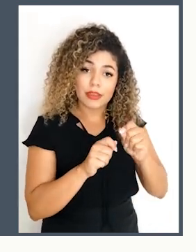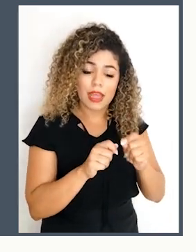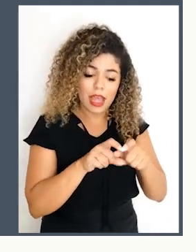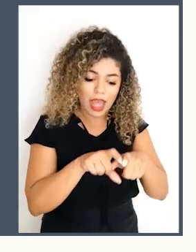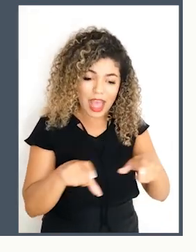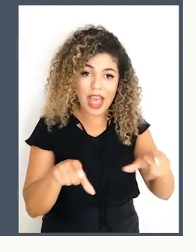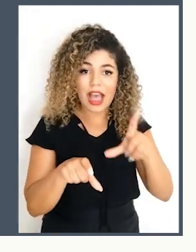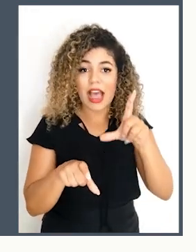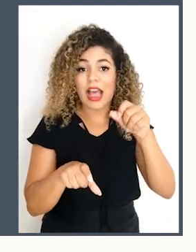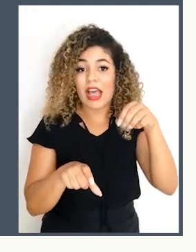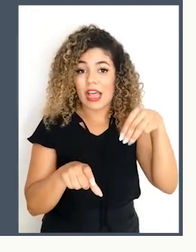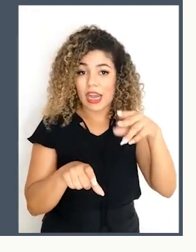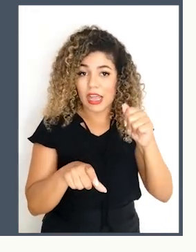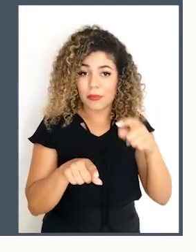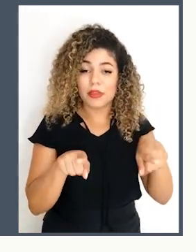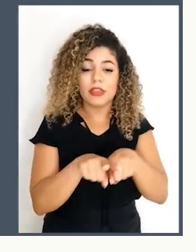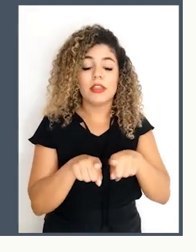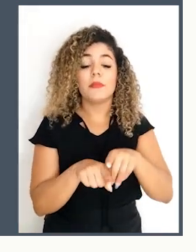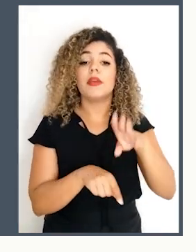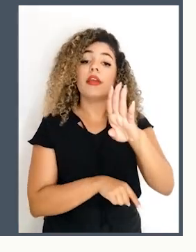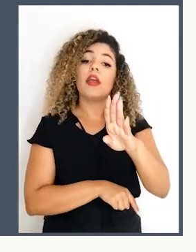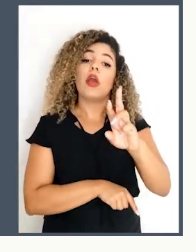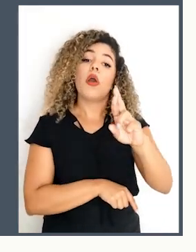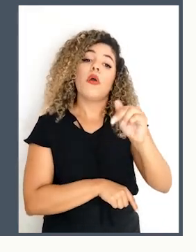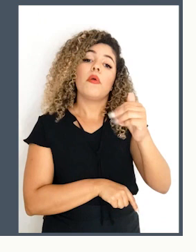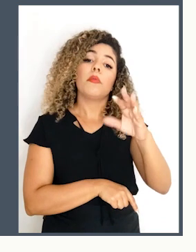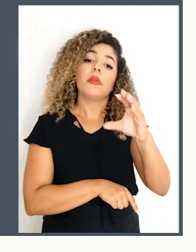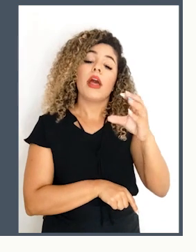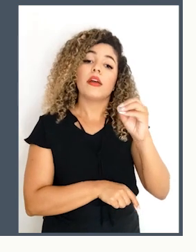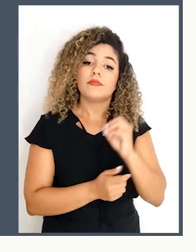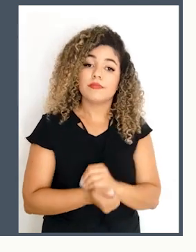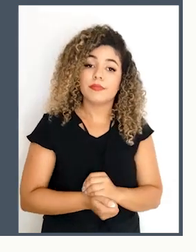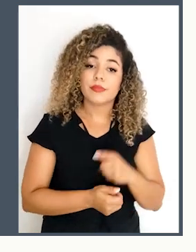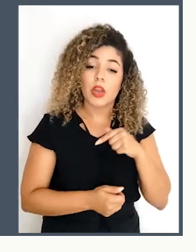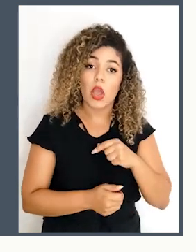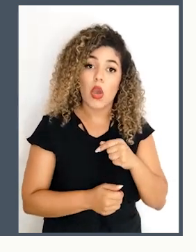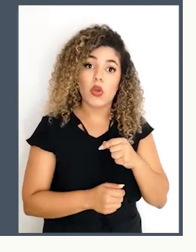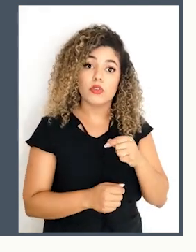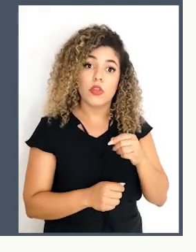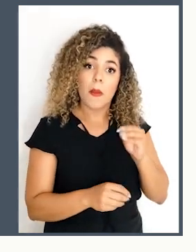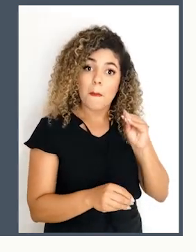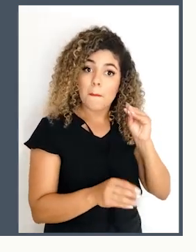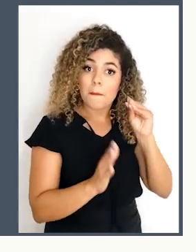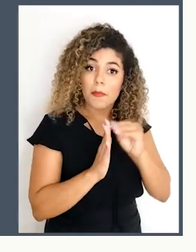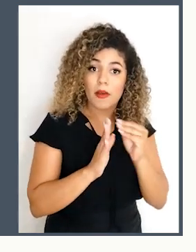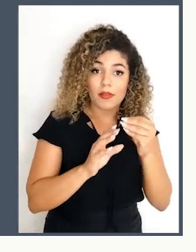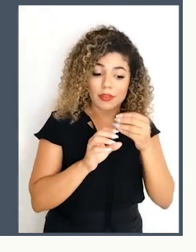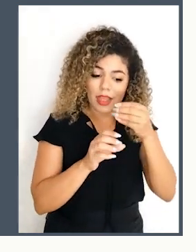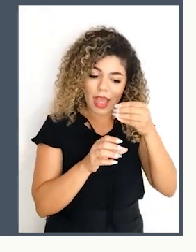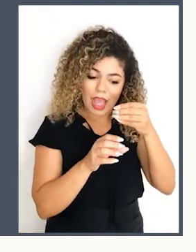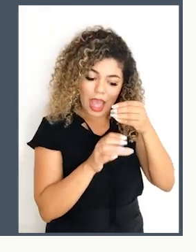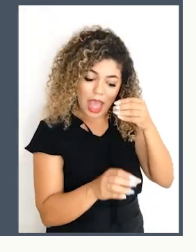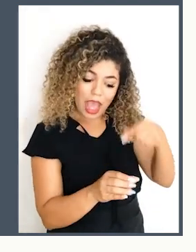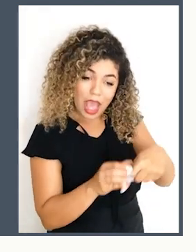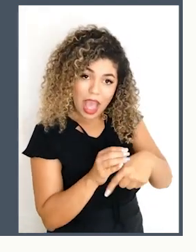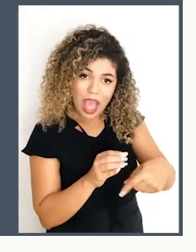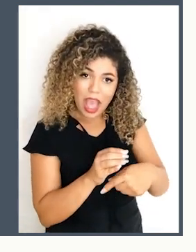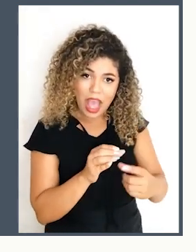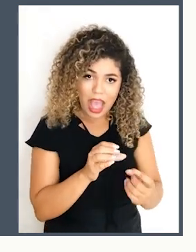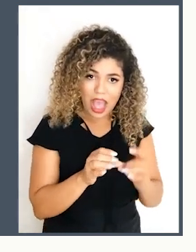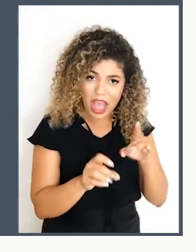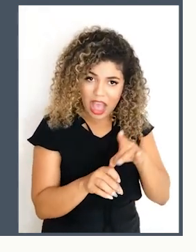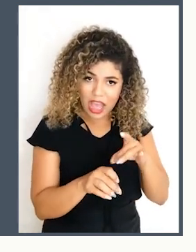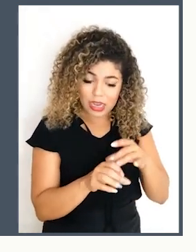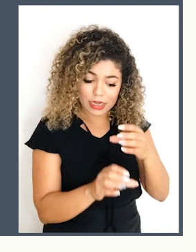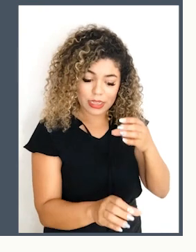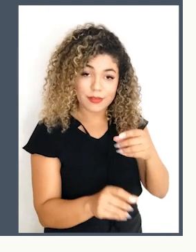inserido o dispositivo que estão as lentes objetivas. Aqui nós chamamos cabeça a região onde nós temos